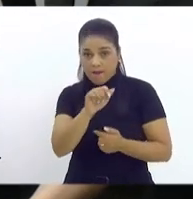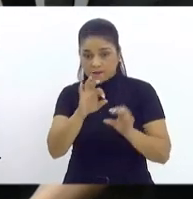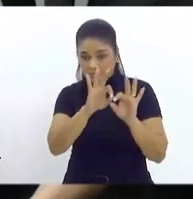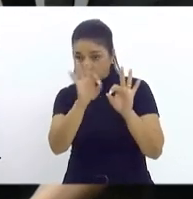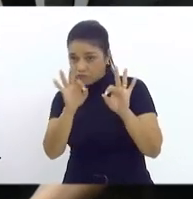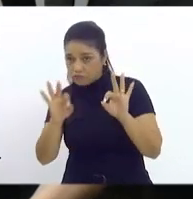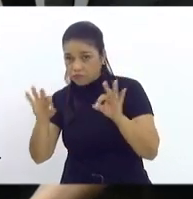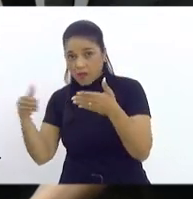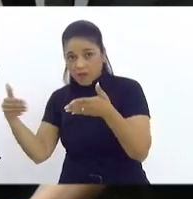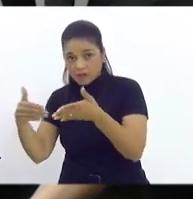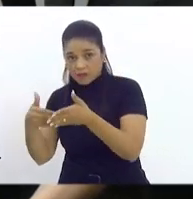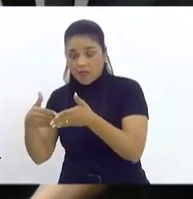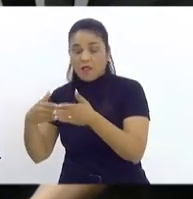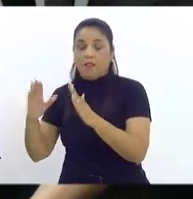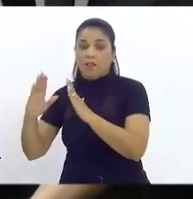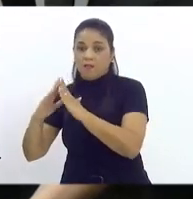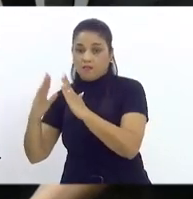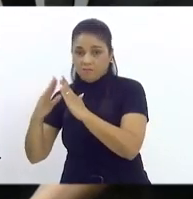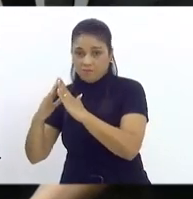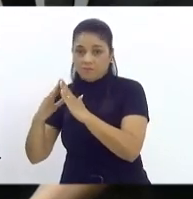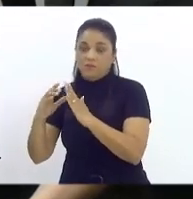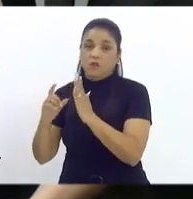que chega nas nossas residências.